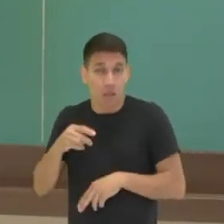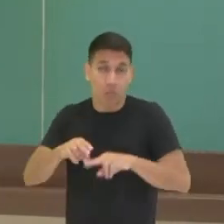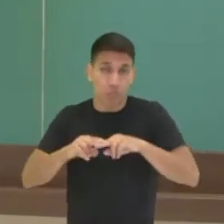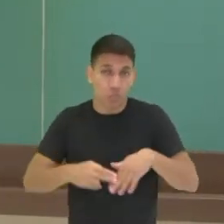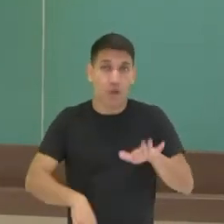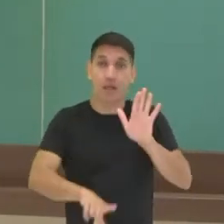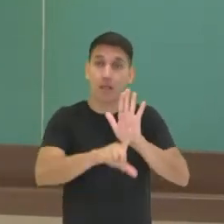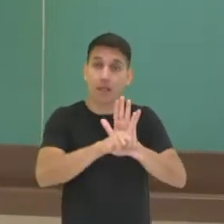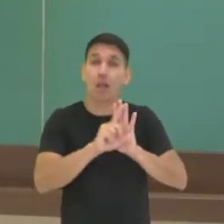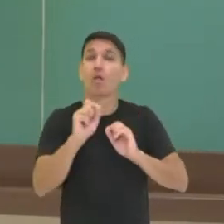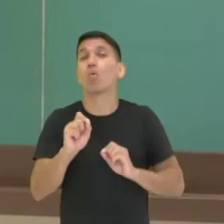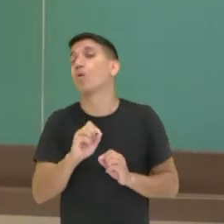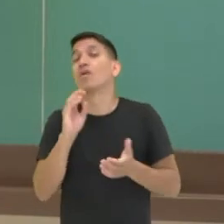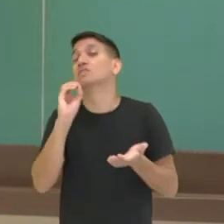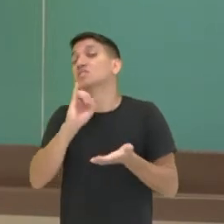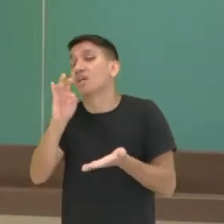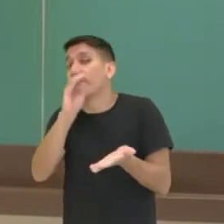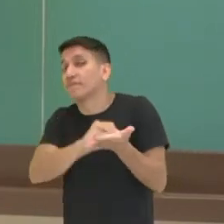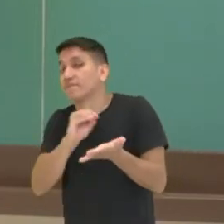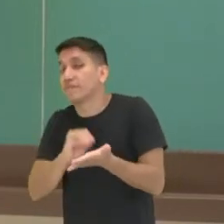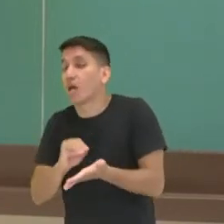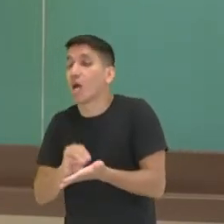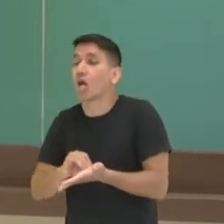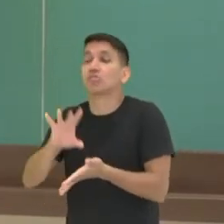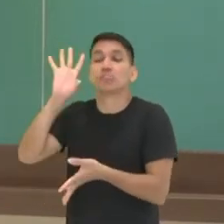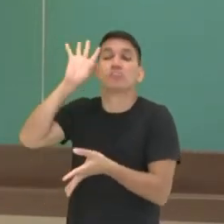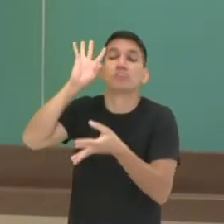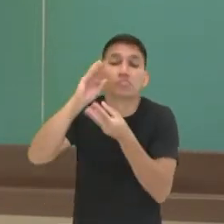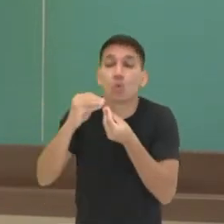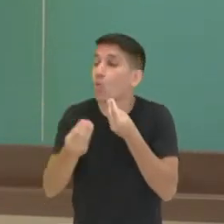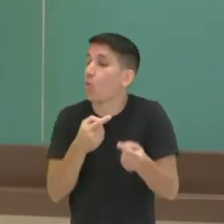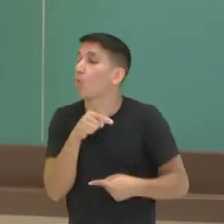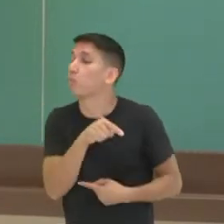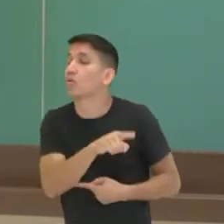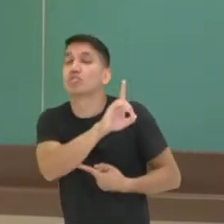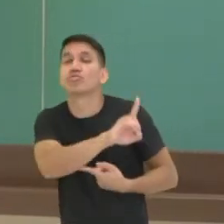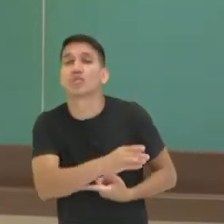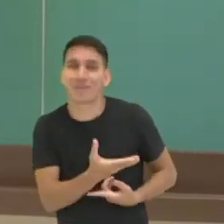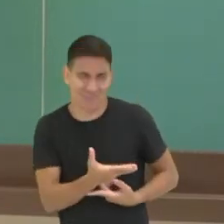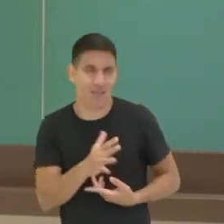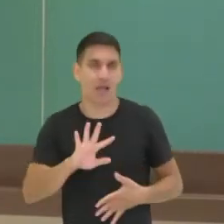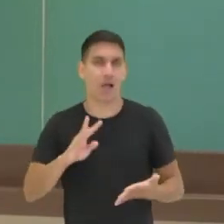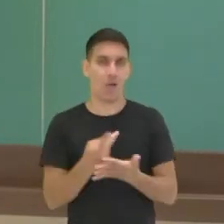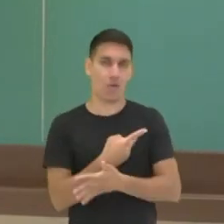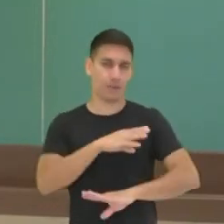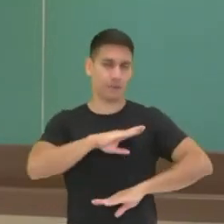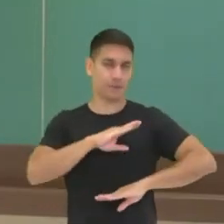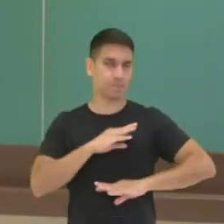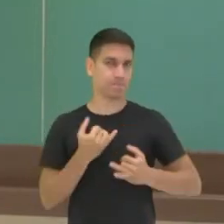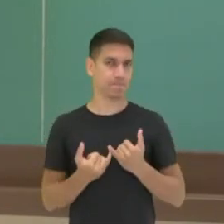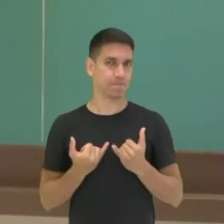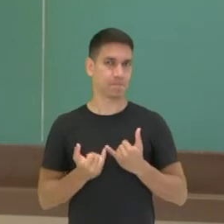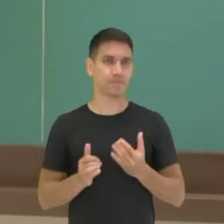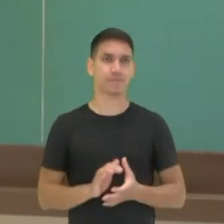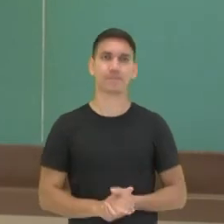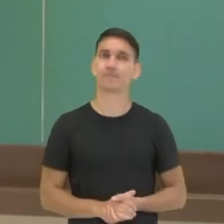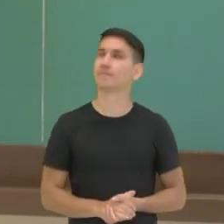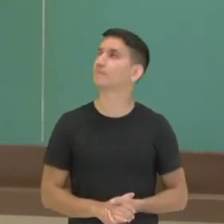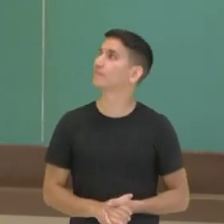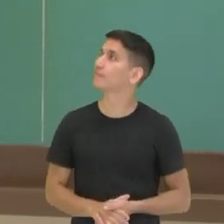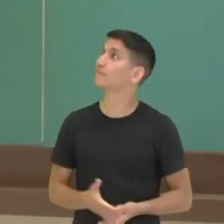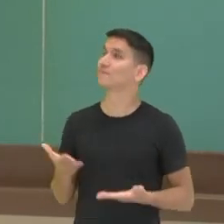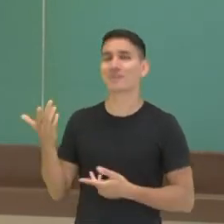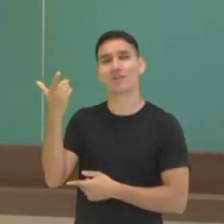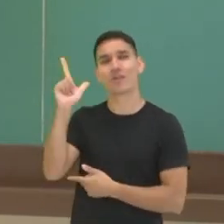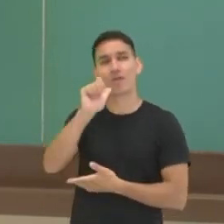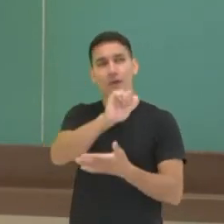falta de repente, entendimento quando acontece uma situação semelhante a essa. Então, vamos